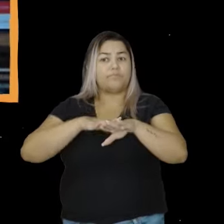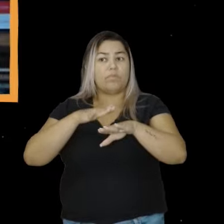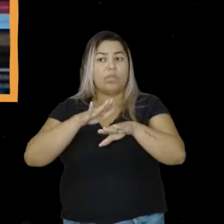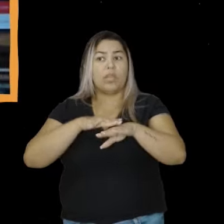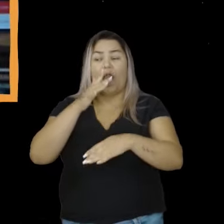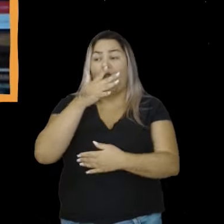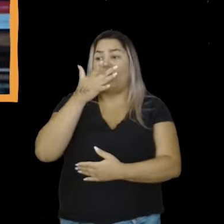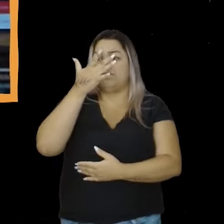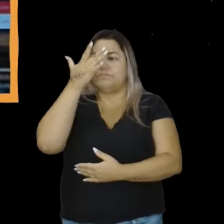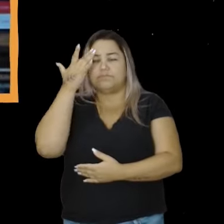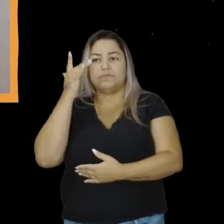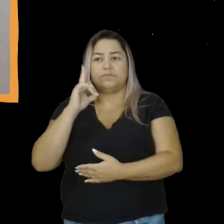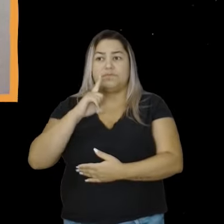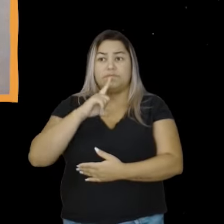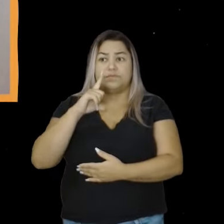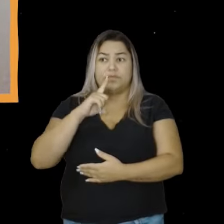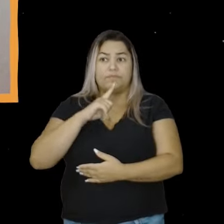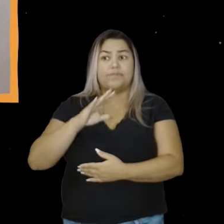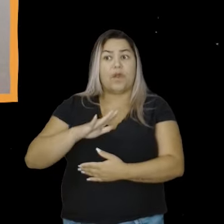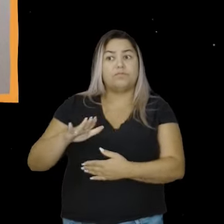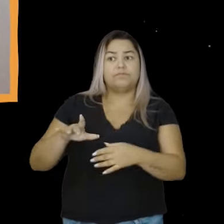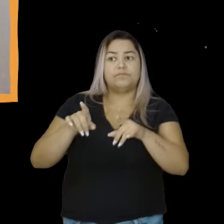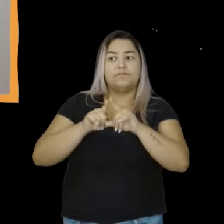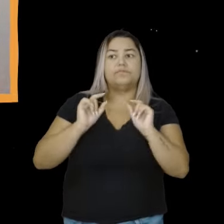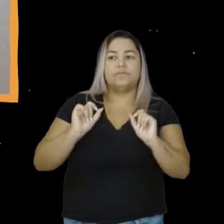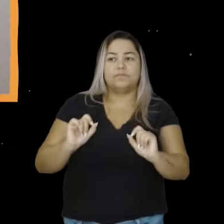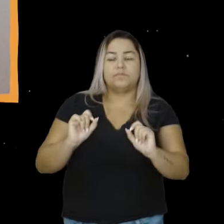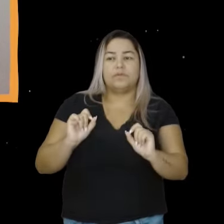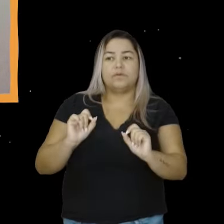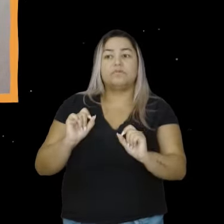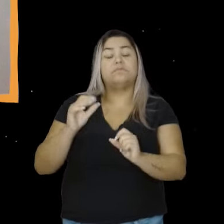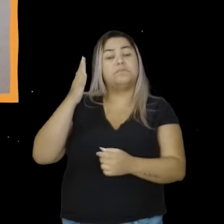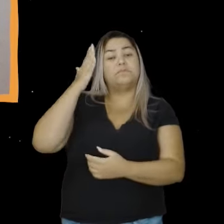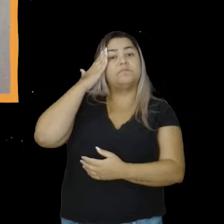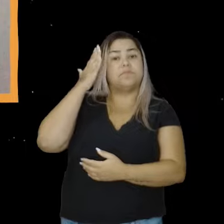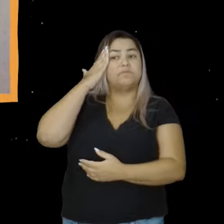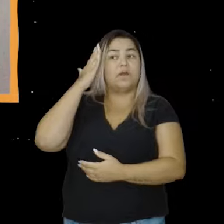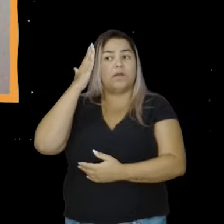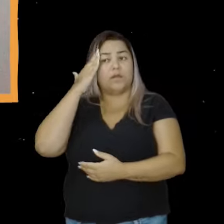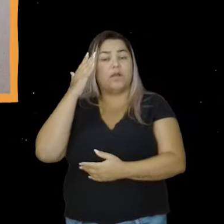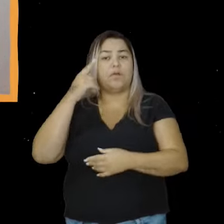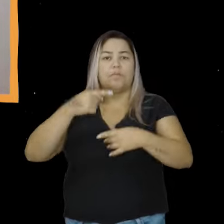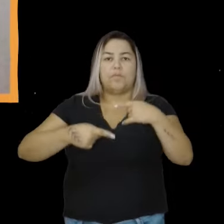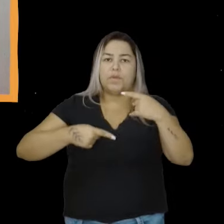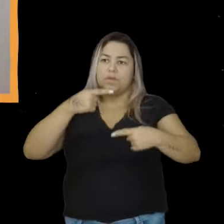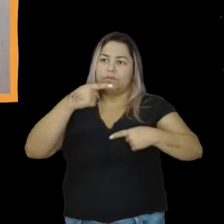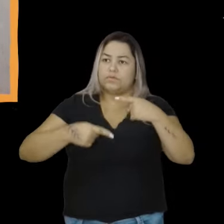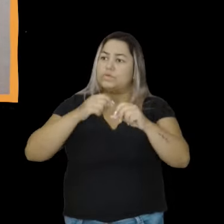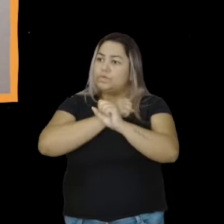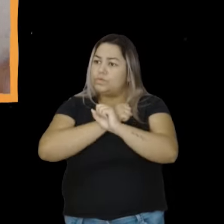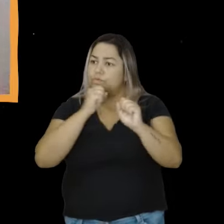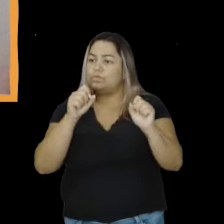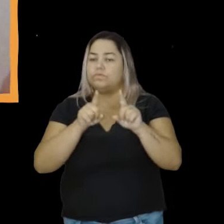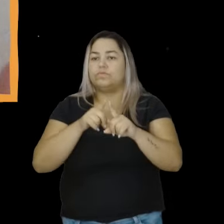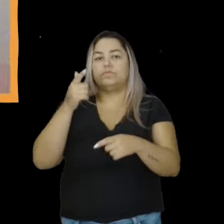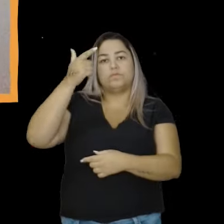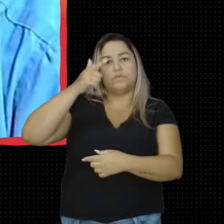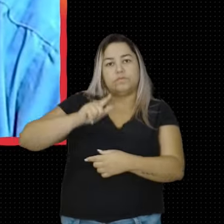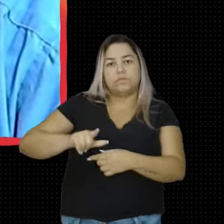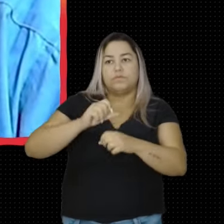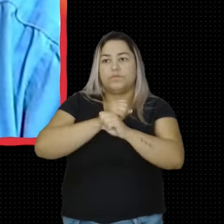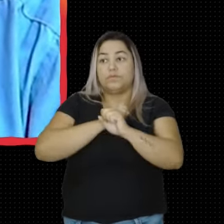que nunca tiveram vez e voz. E claro, a gente também quer saber o que ele pensa sobre a política com a possibilidade de um outro mundo